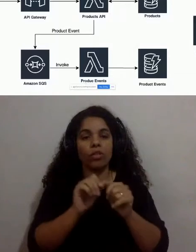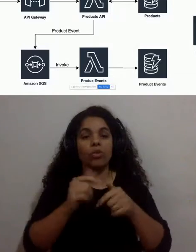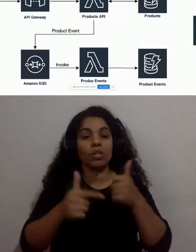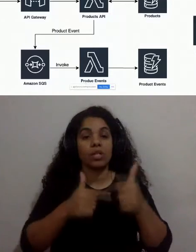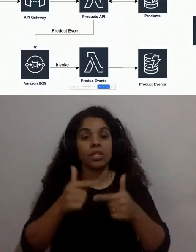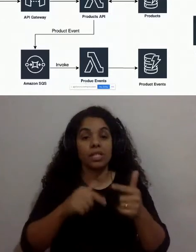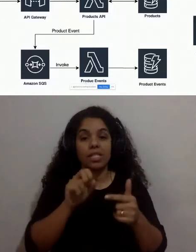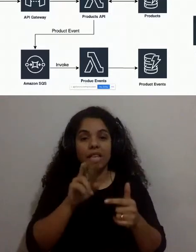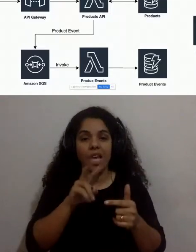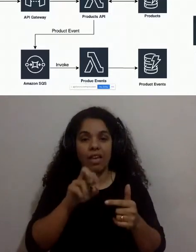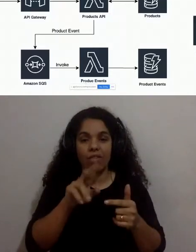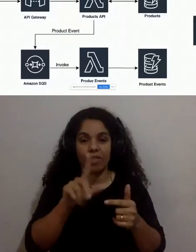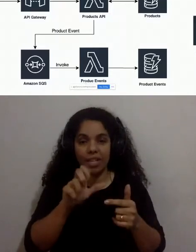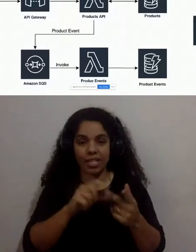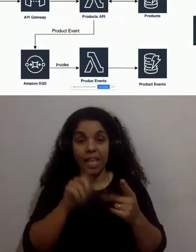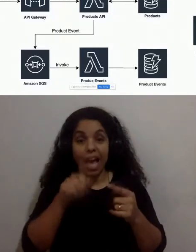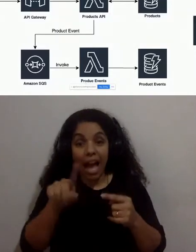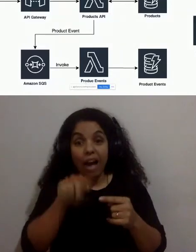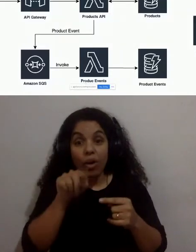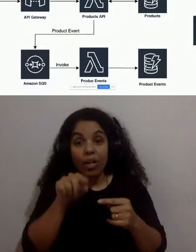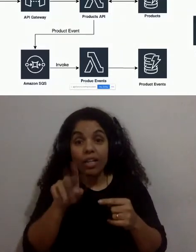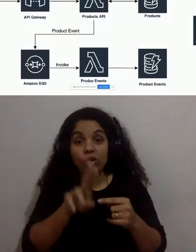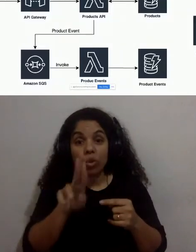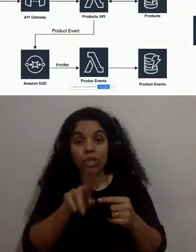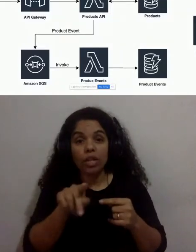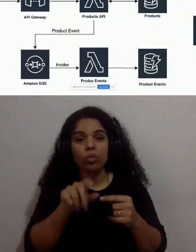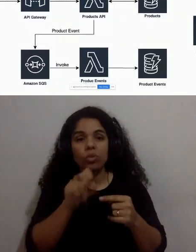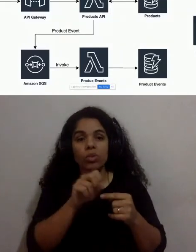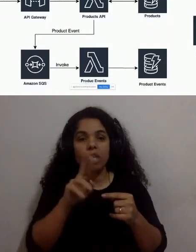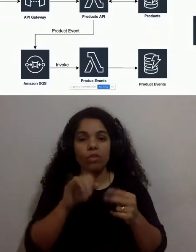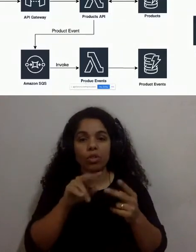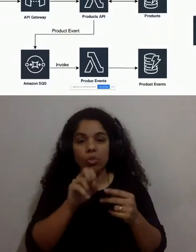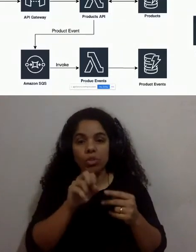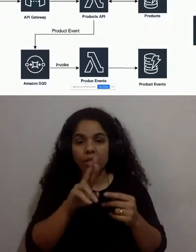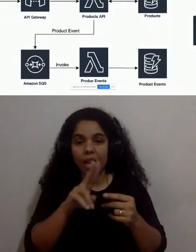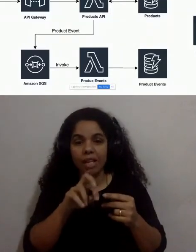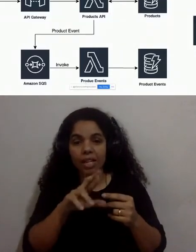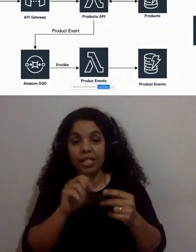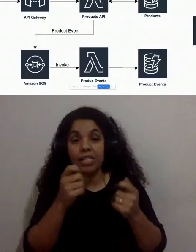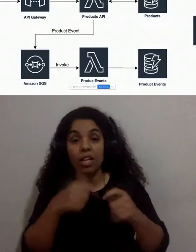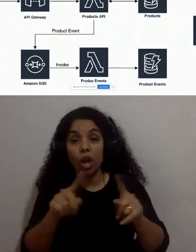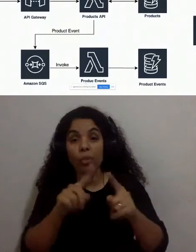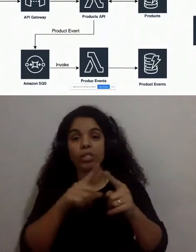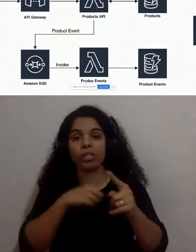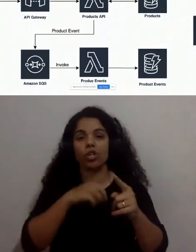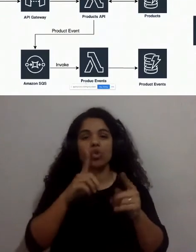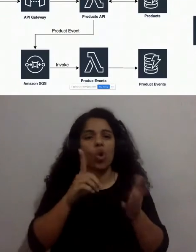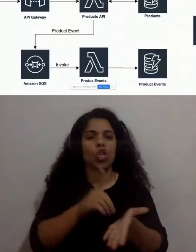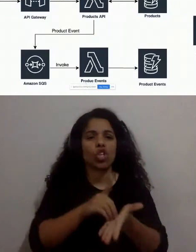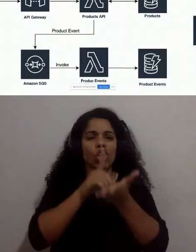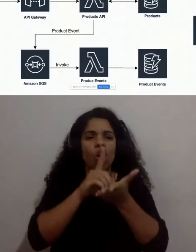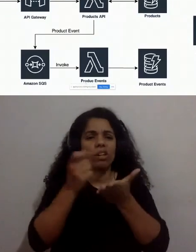serverless. Aqui eu estou usando um serviço serverless porque eu não preciso de Docker, eu não preciso de